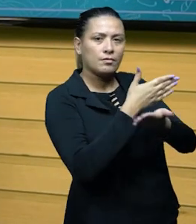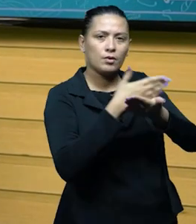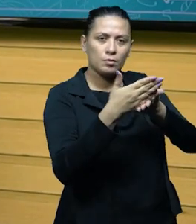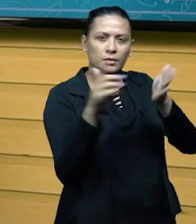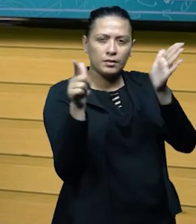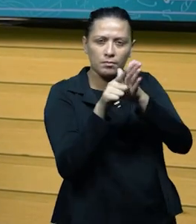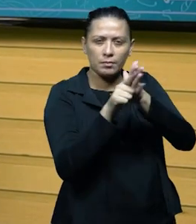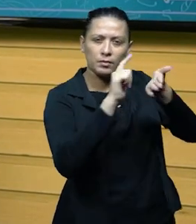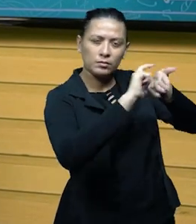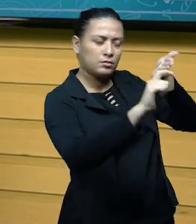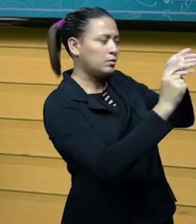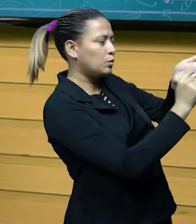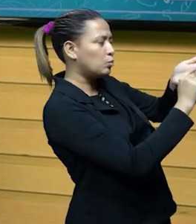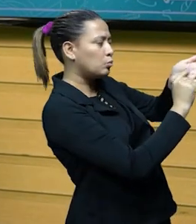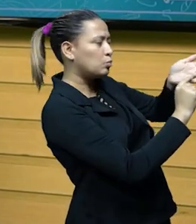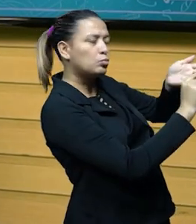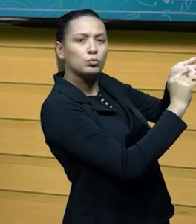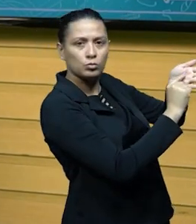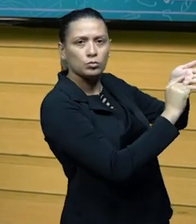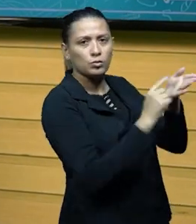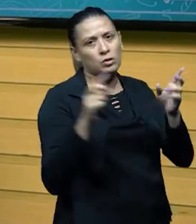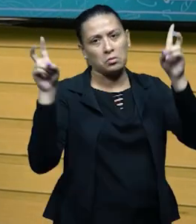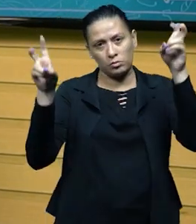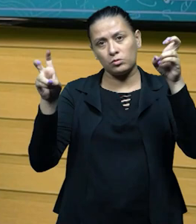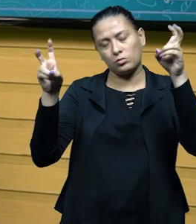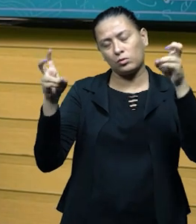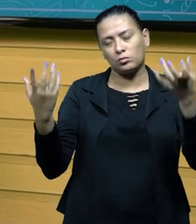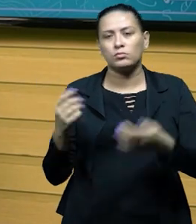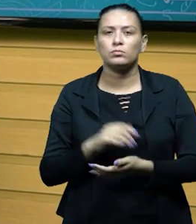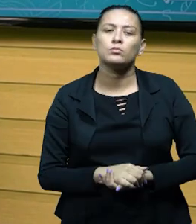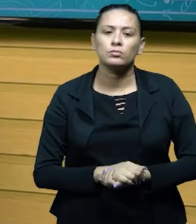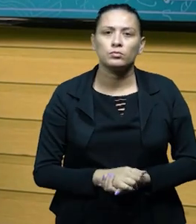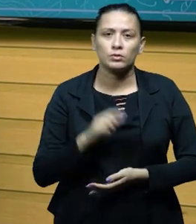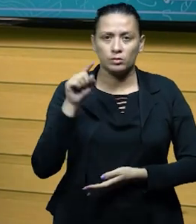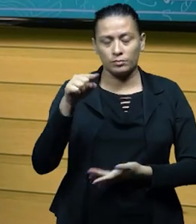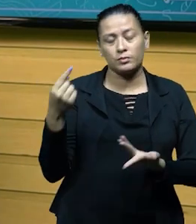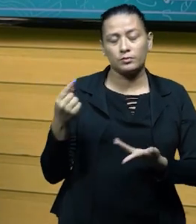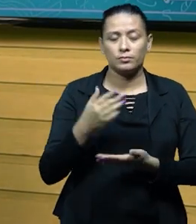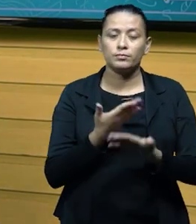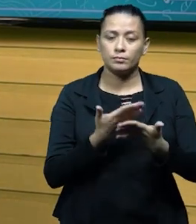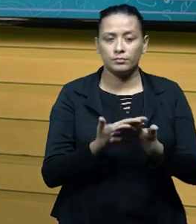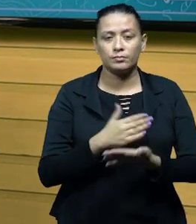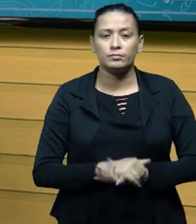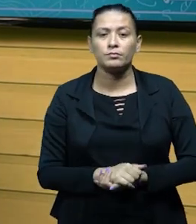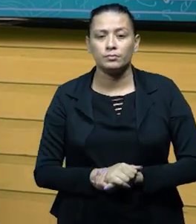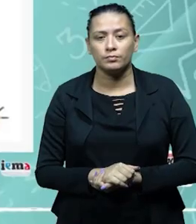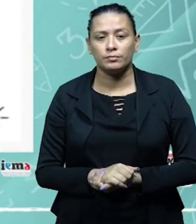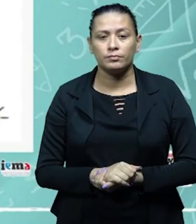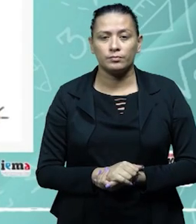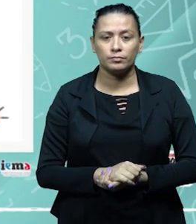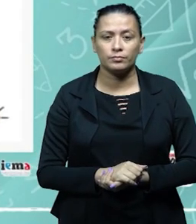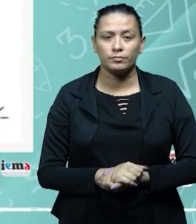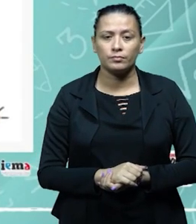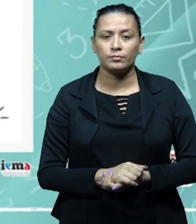centro da Folha no centro você vai colocar o título ou o tema geral que você vai estar trabalhando nesse mapa Tá bem